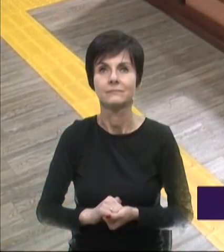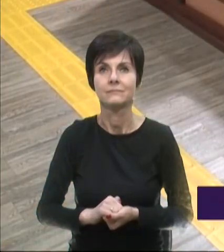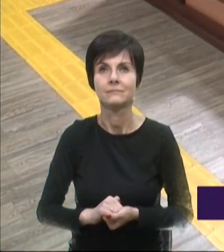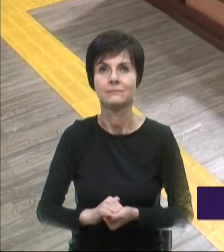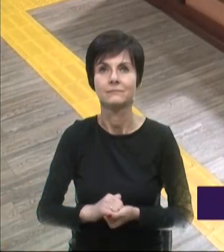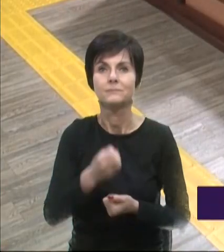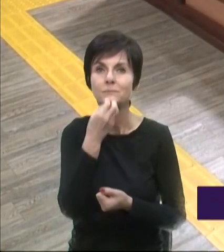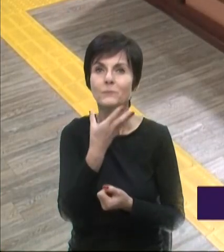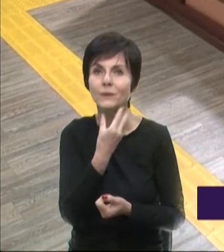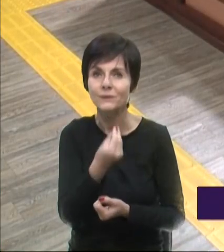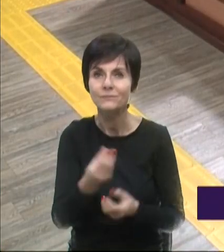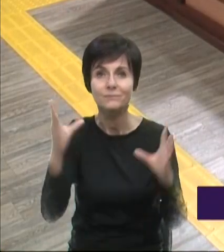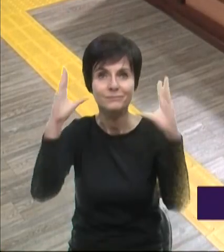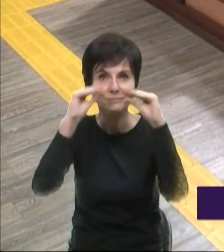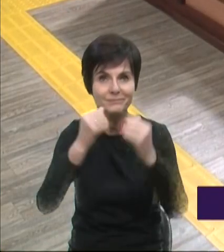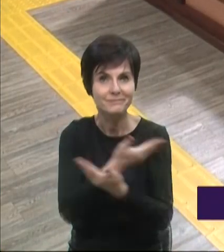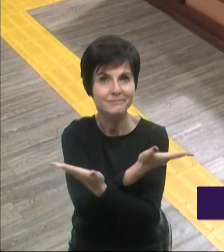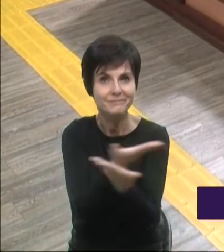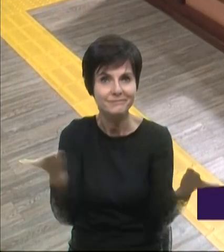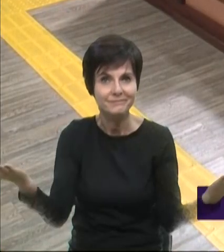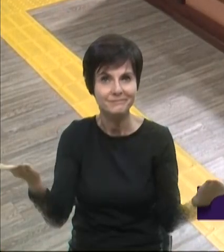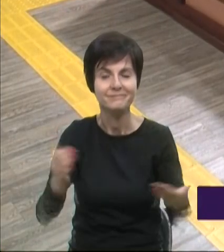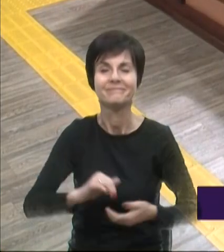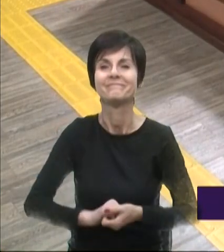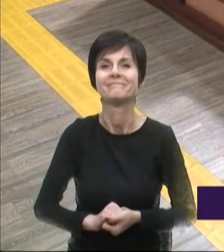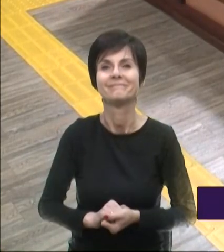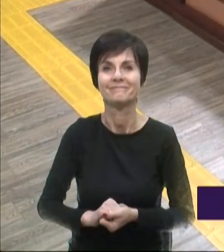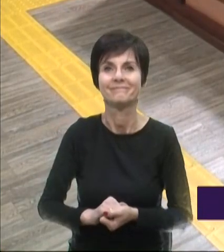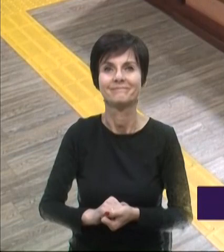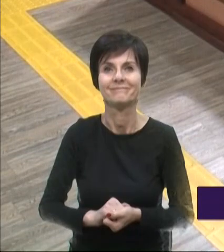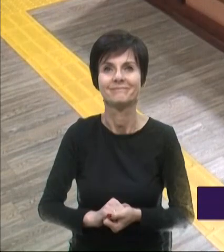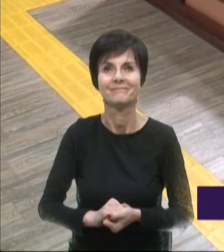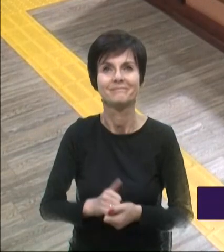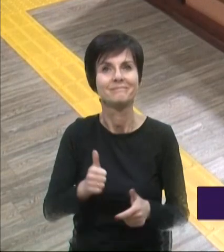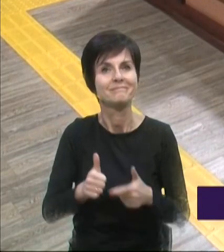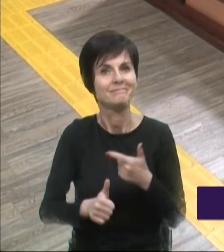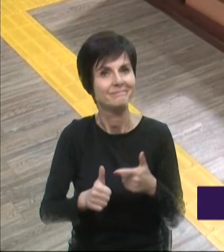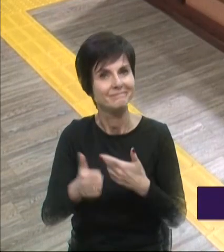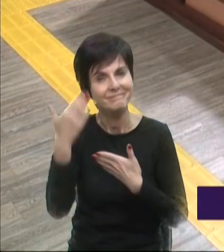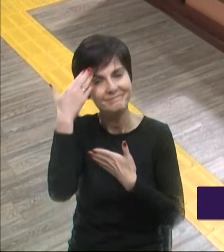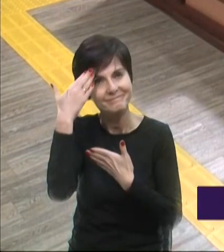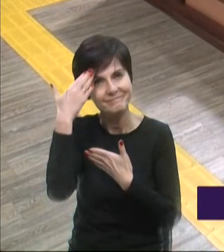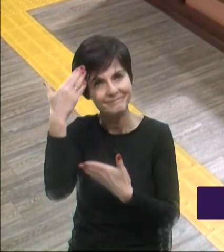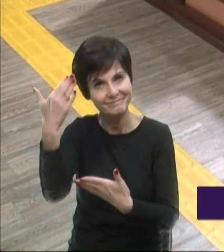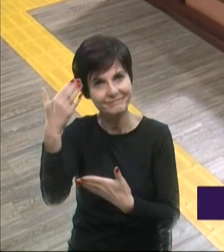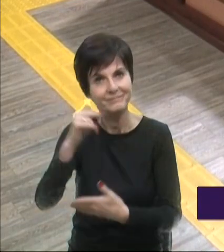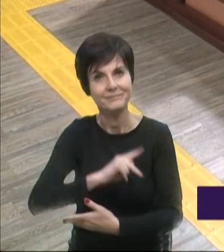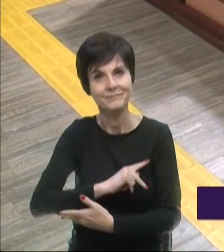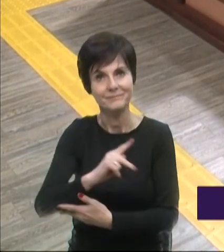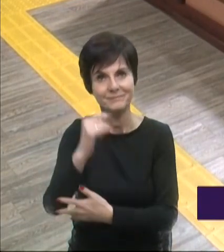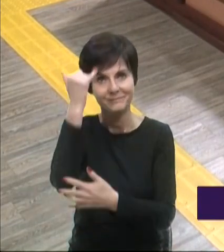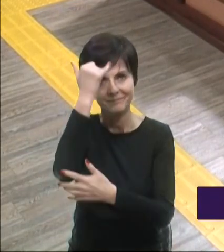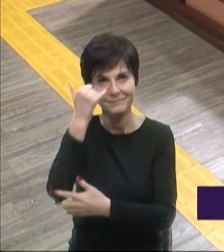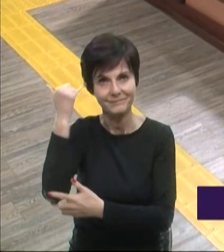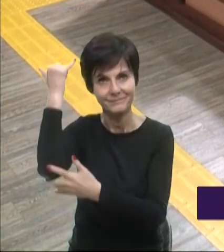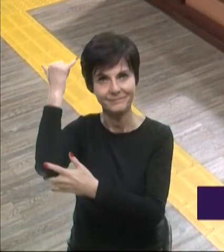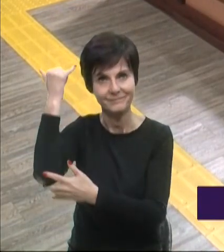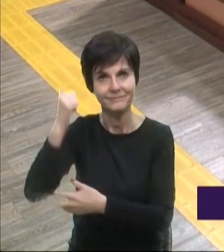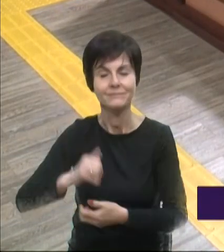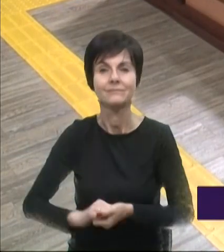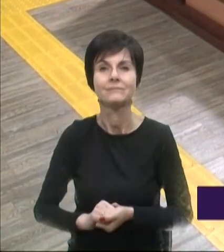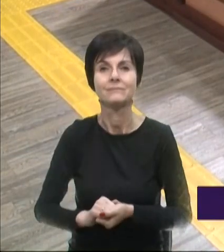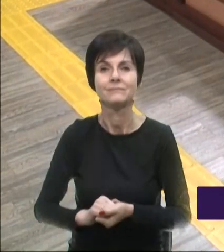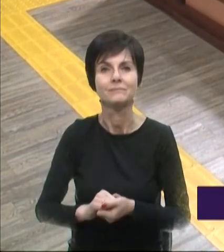Boa noite a todos. Tudo bem? Primeiramente, eu gostaria de agradecer ao presidente da Câmara, José D'Ambros,